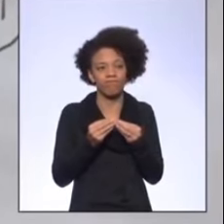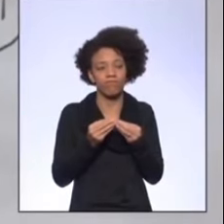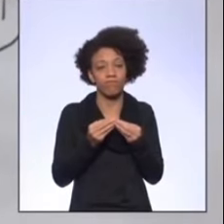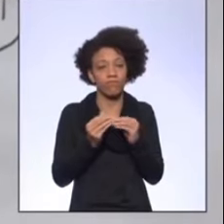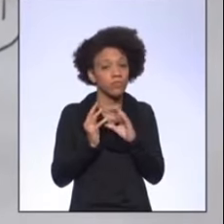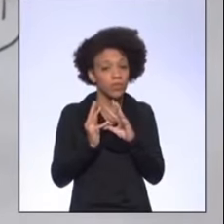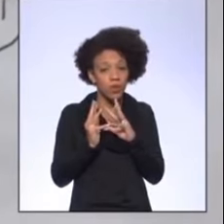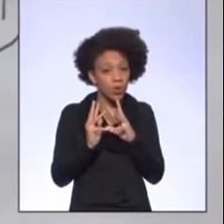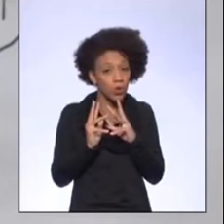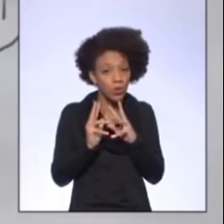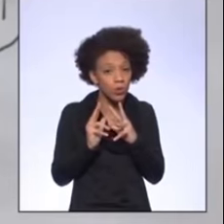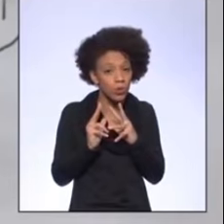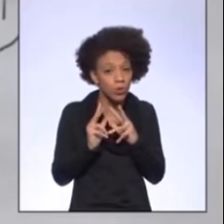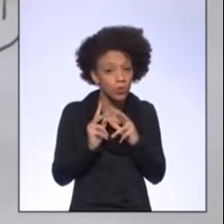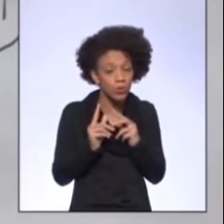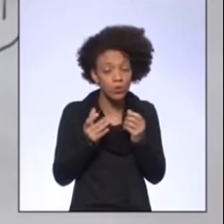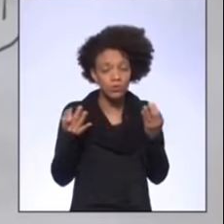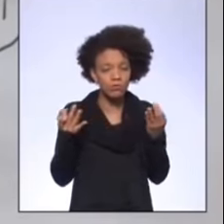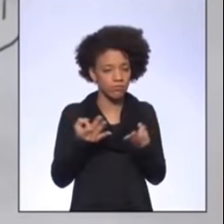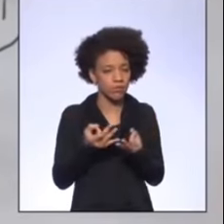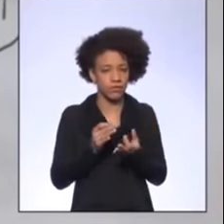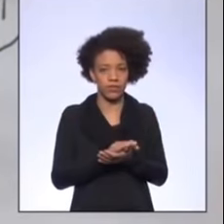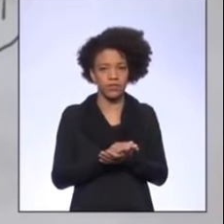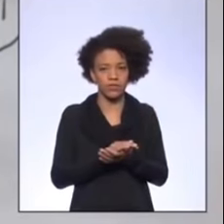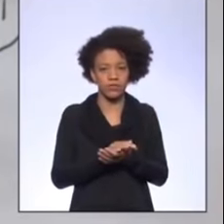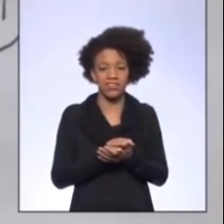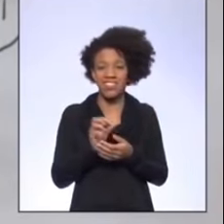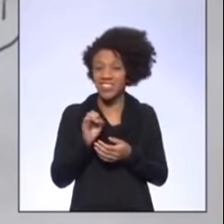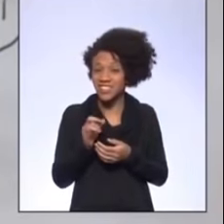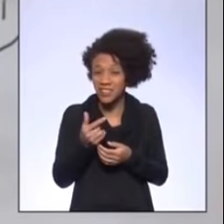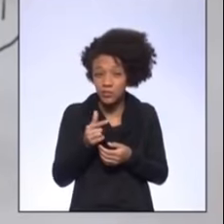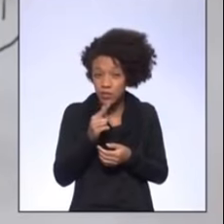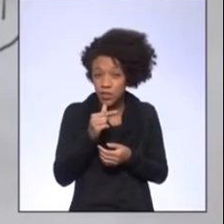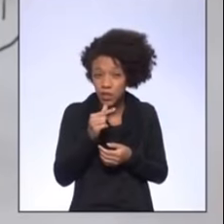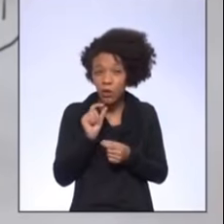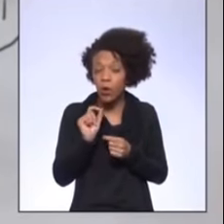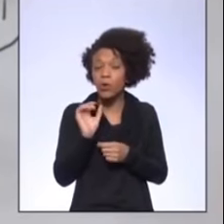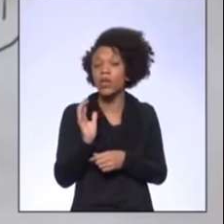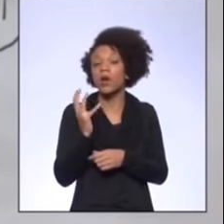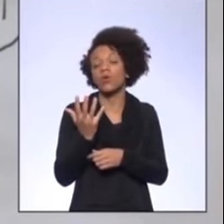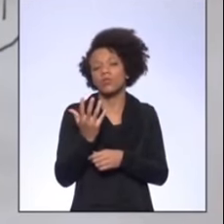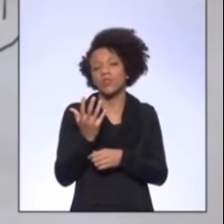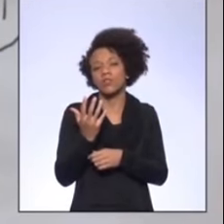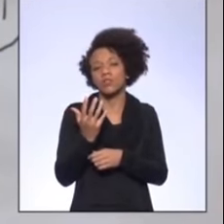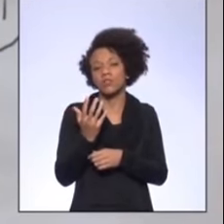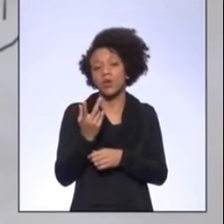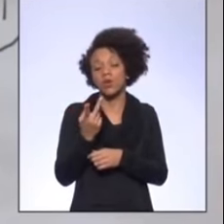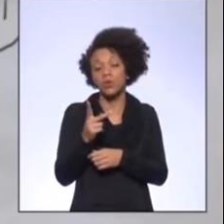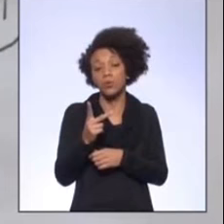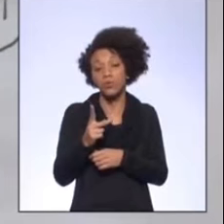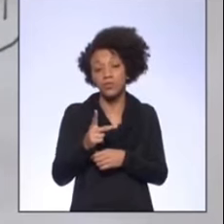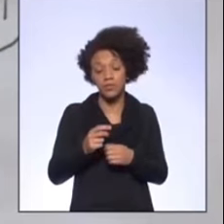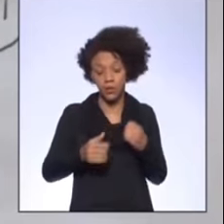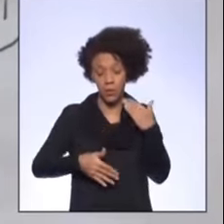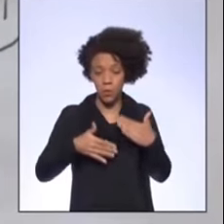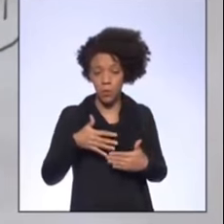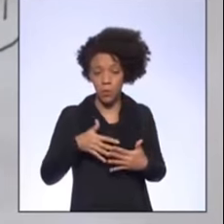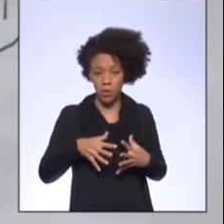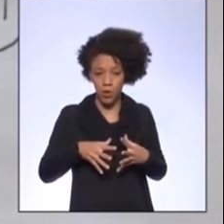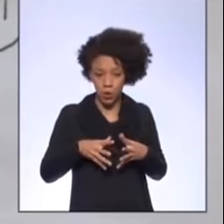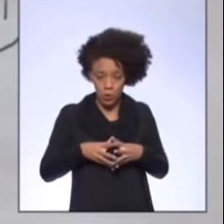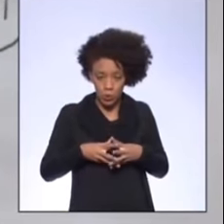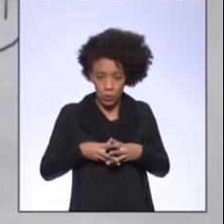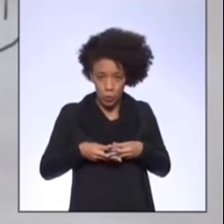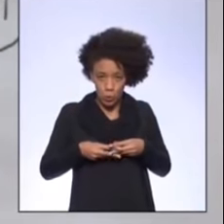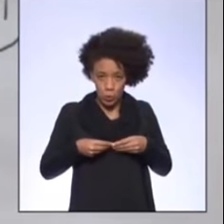tudo corre bem no seu intestino. Se você não tomar bastante água, o que vai acontecer? O seu organismo vai absorver água daqui. Sabe o